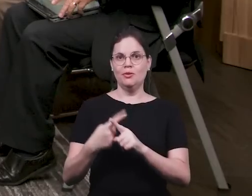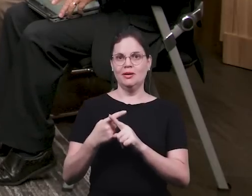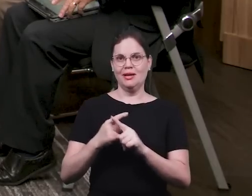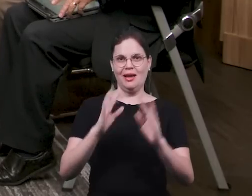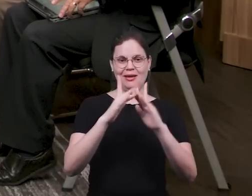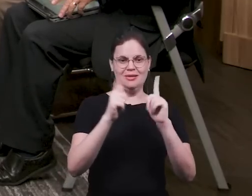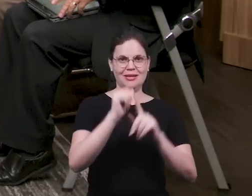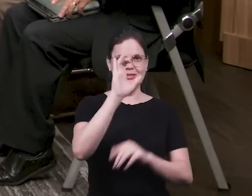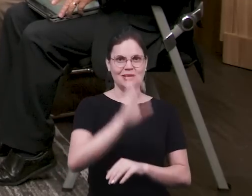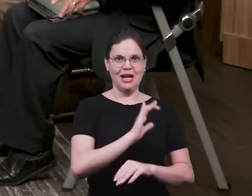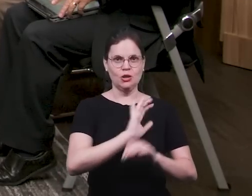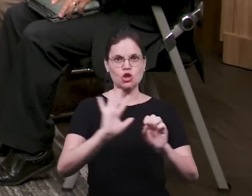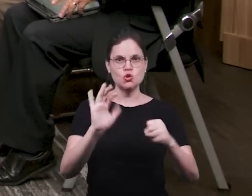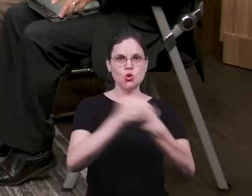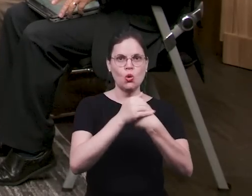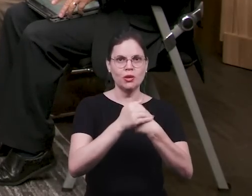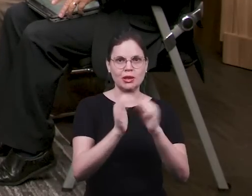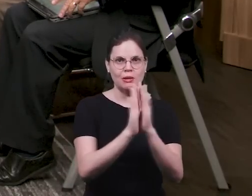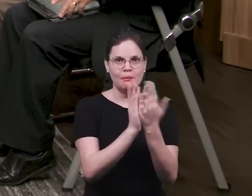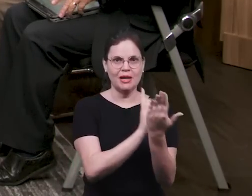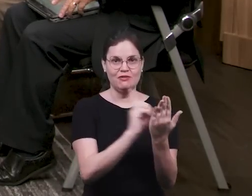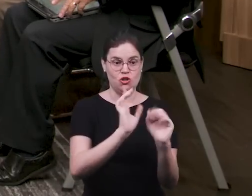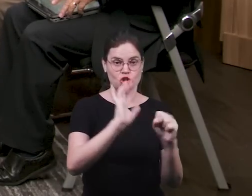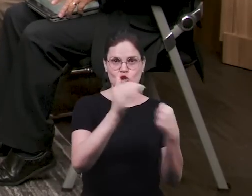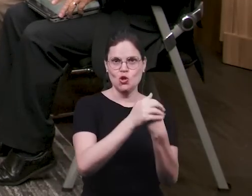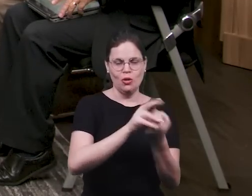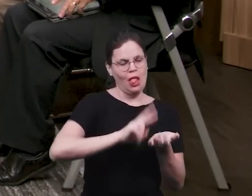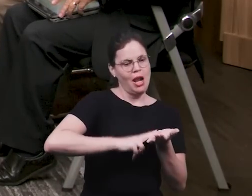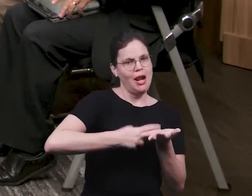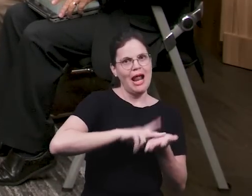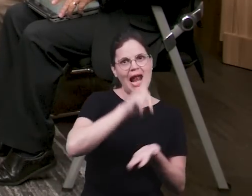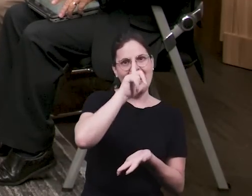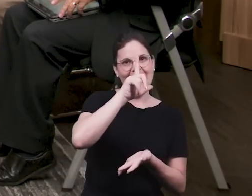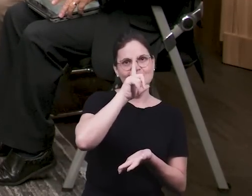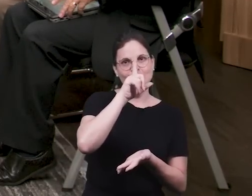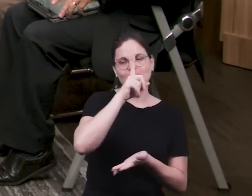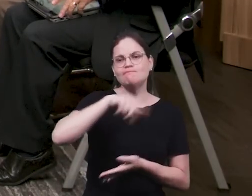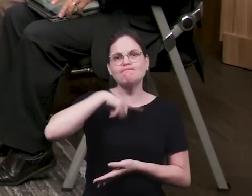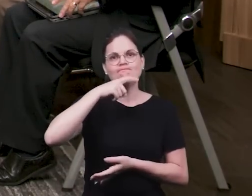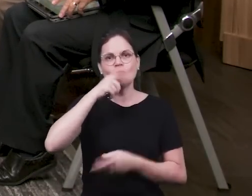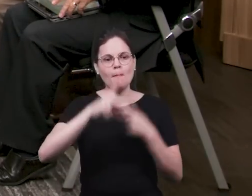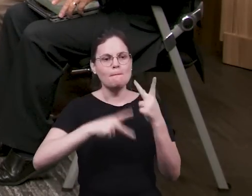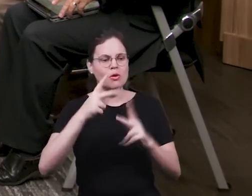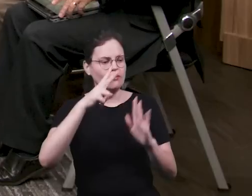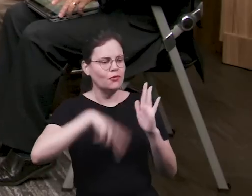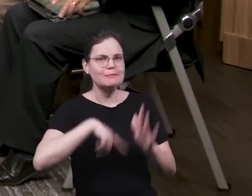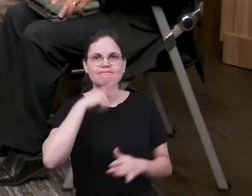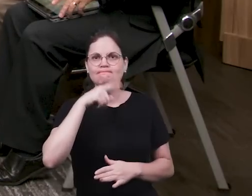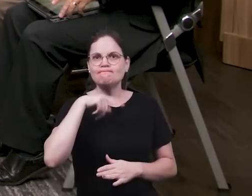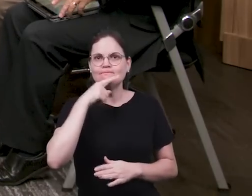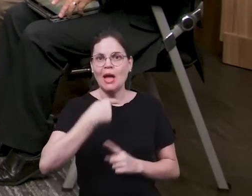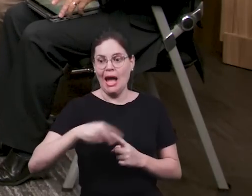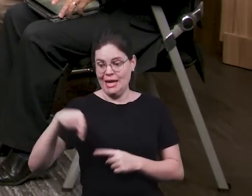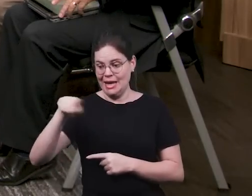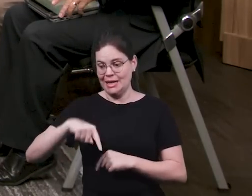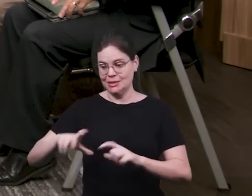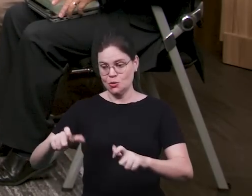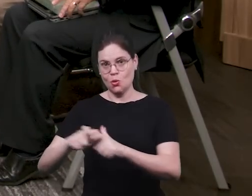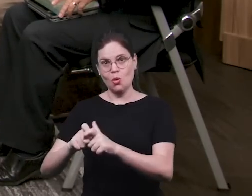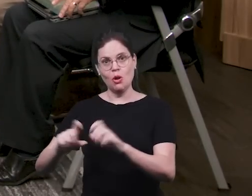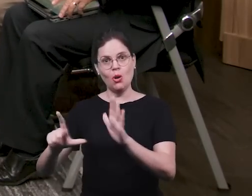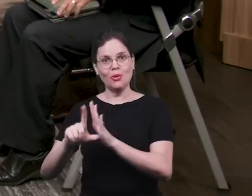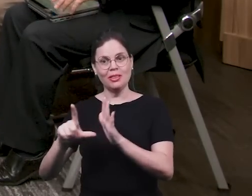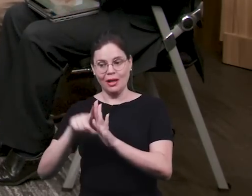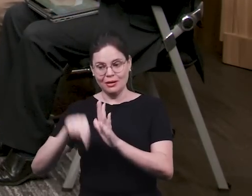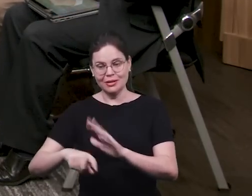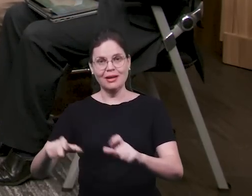volta, mas agora não é mais letra. Não é mais o histórico. Agora é a revelação. Por quê?